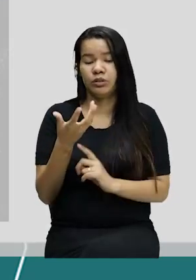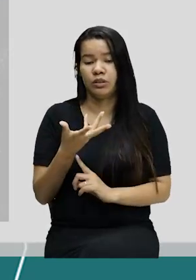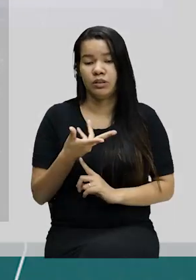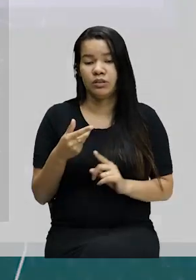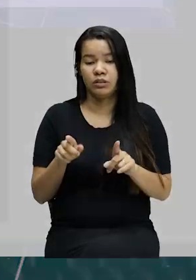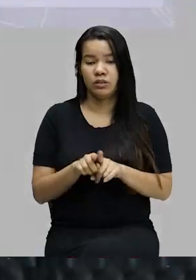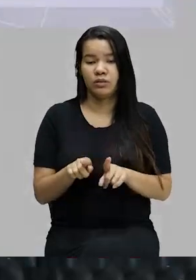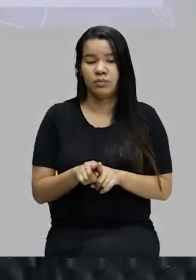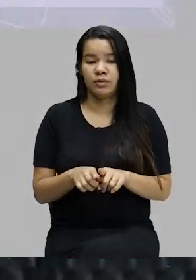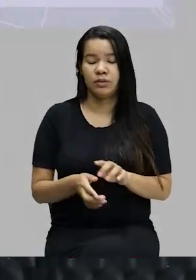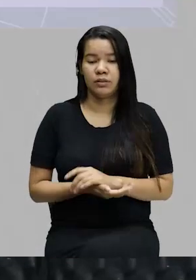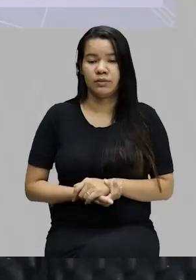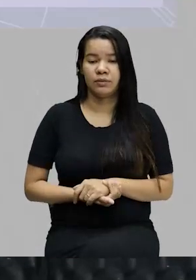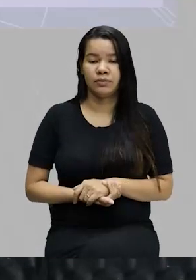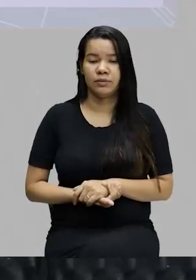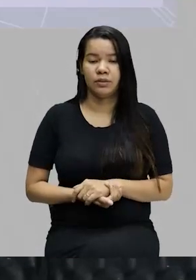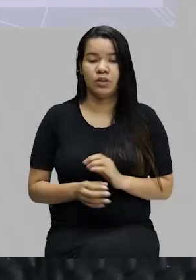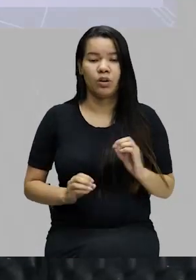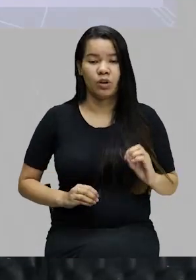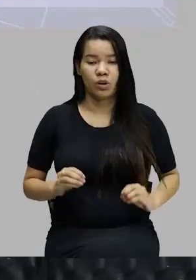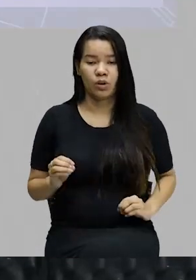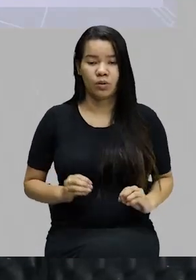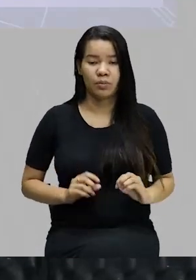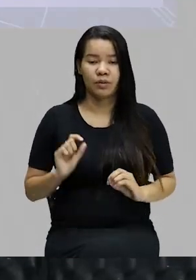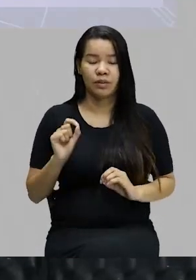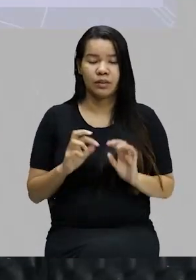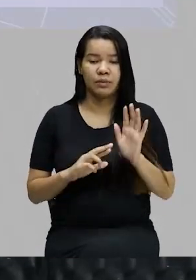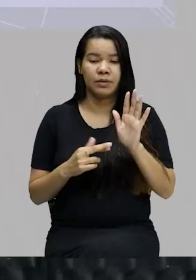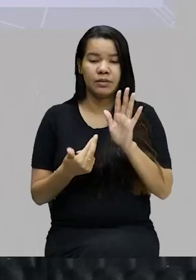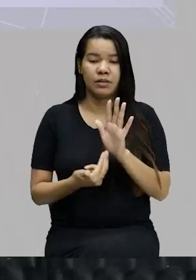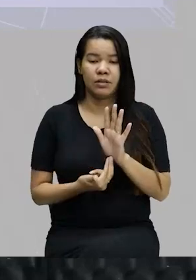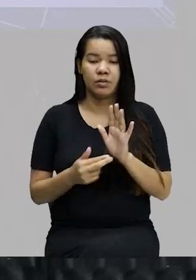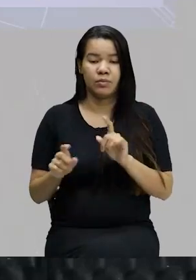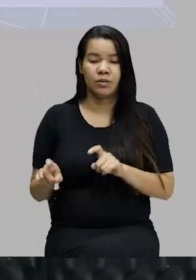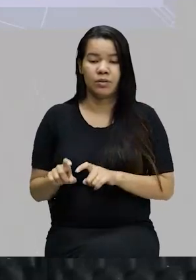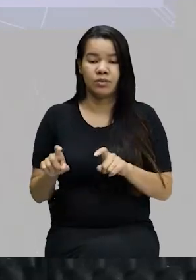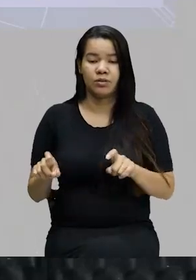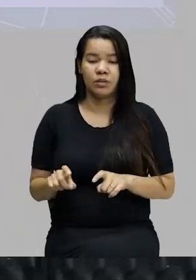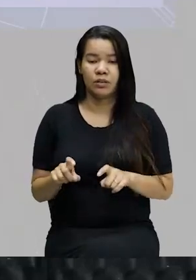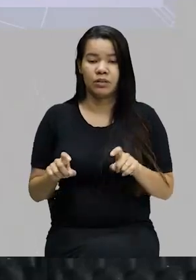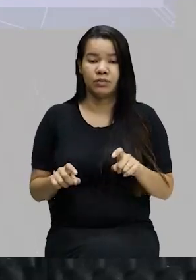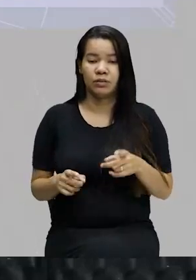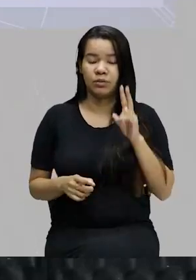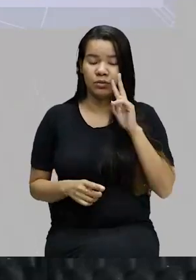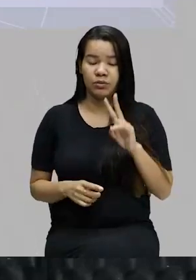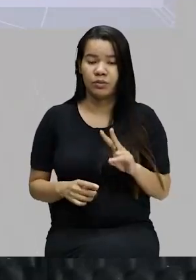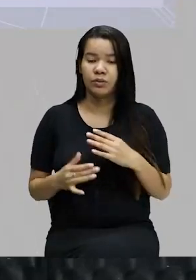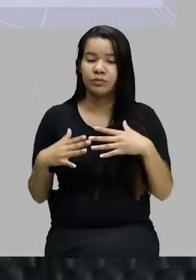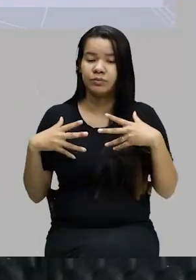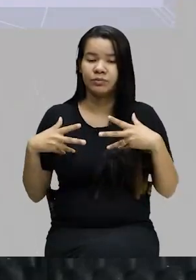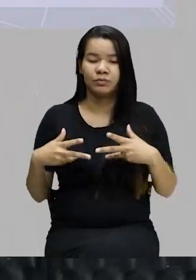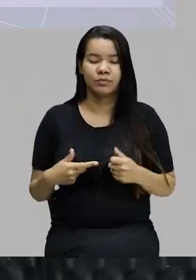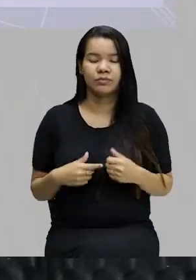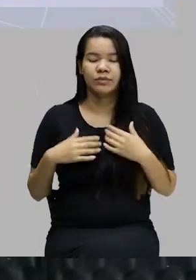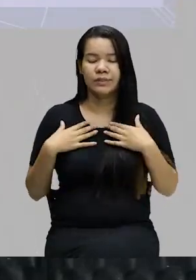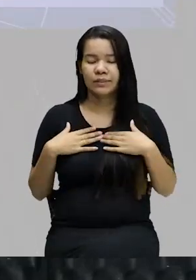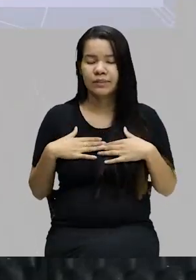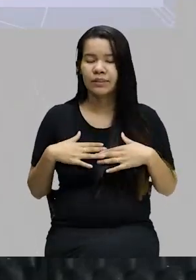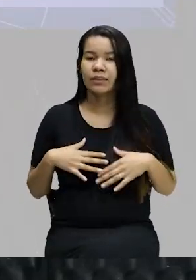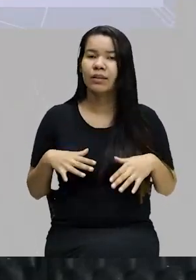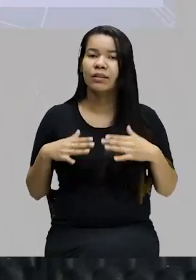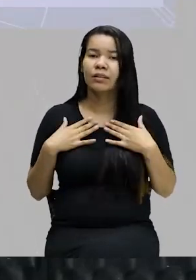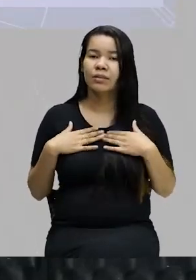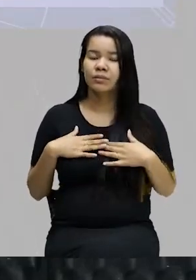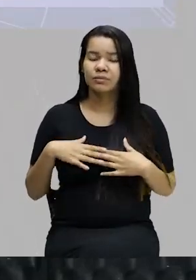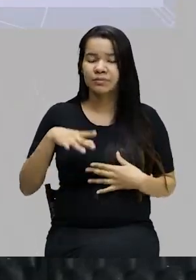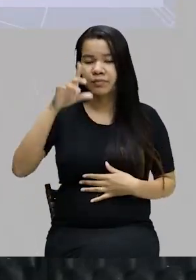de François Boucher, obra que representa o pastoralismo. Então, na gravura, vocês podem ver toda a tranquilidade, toda a calmaria,